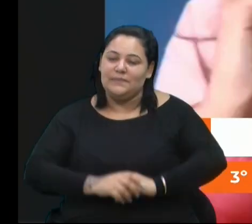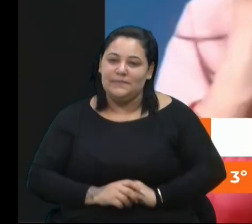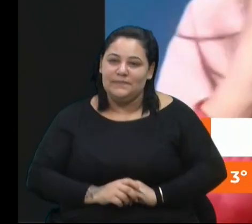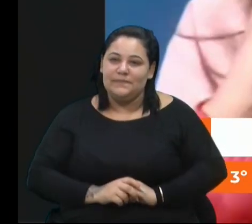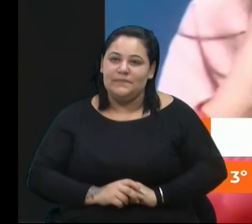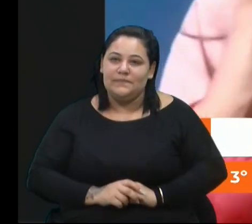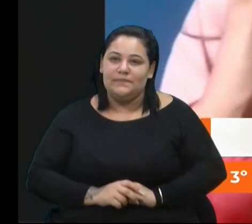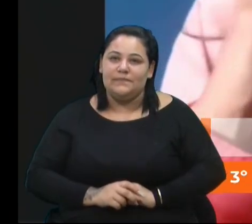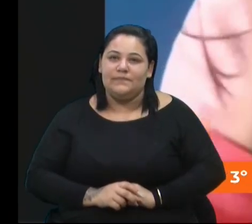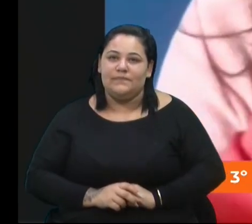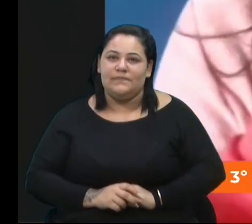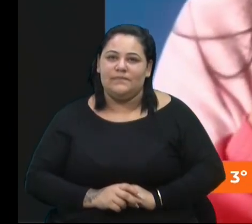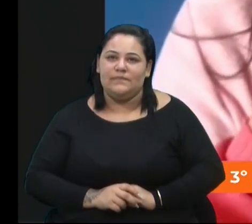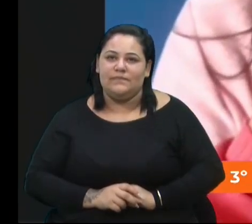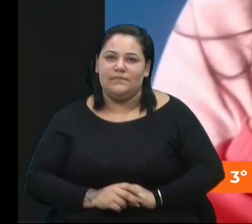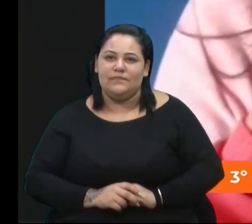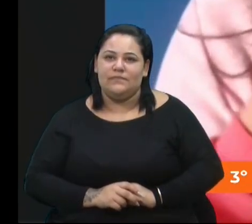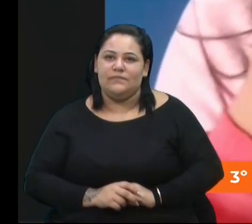Chico, a gente está